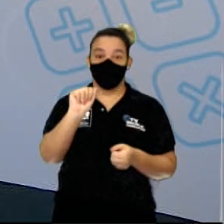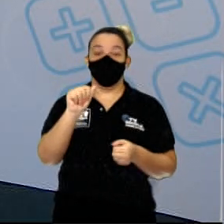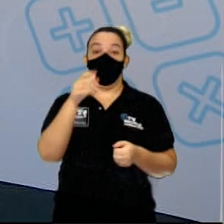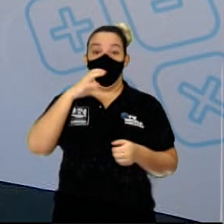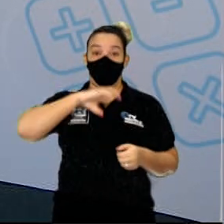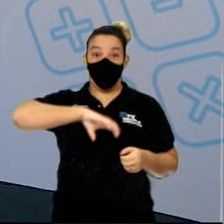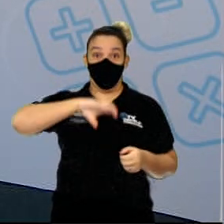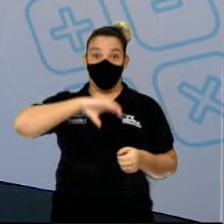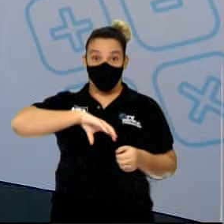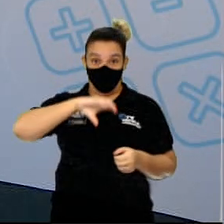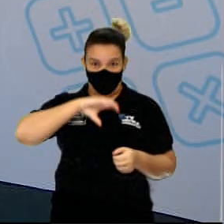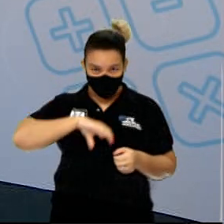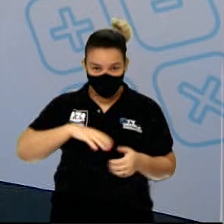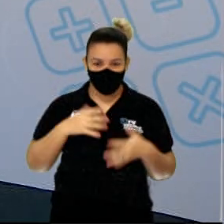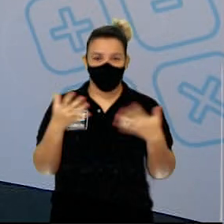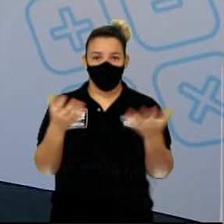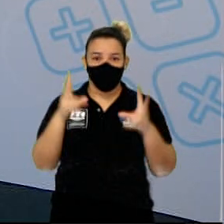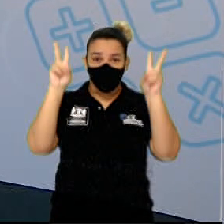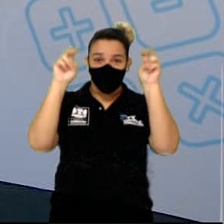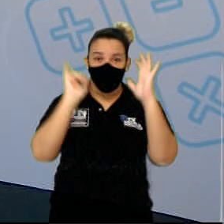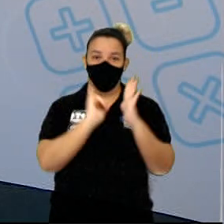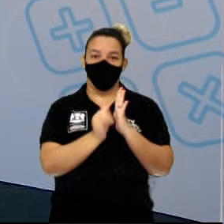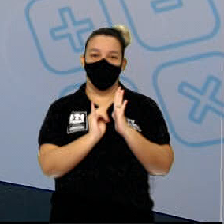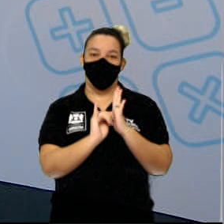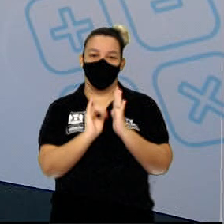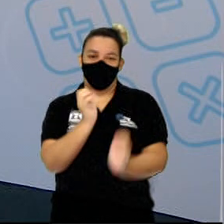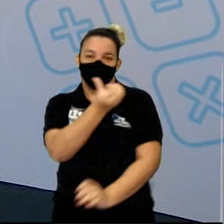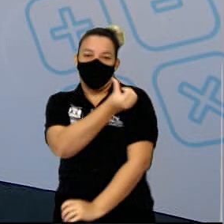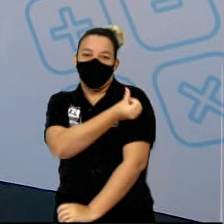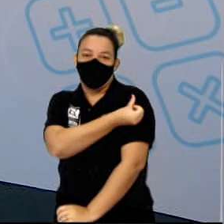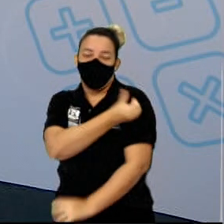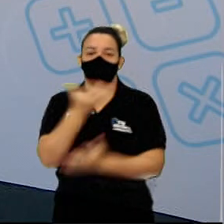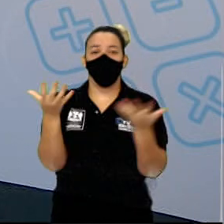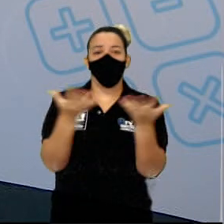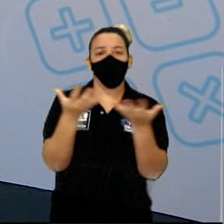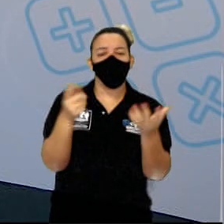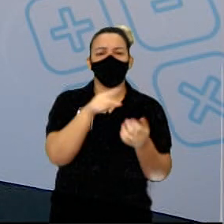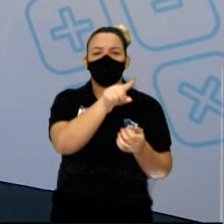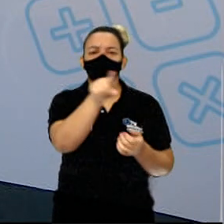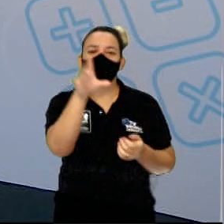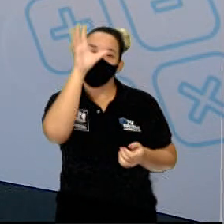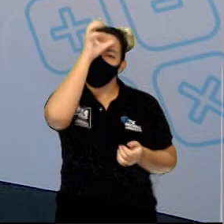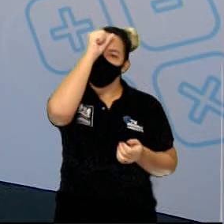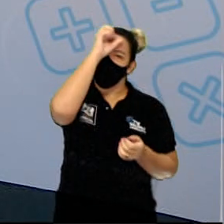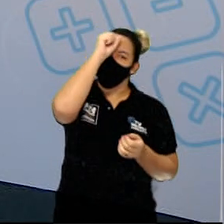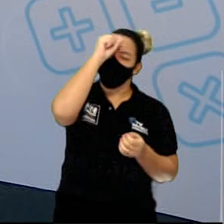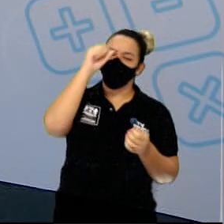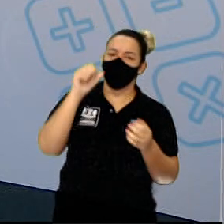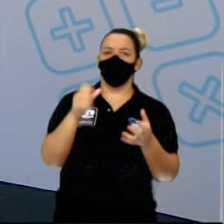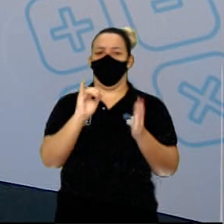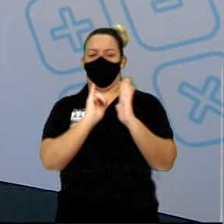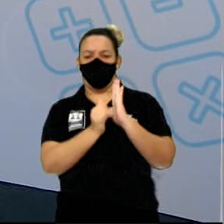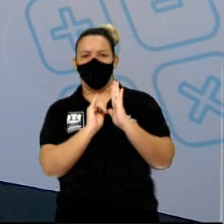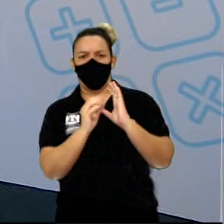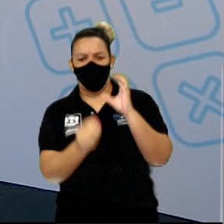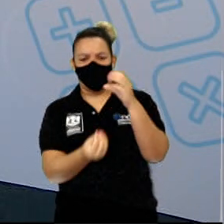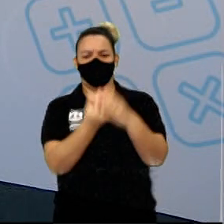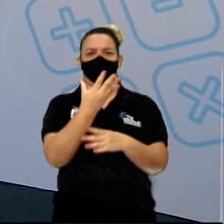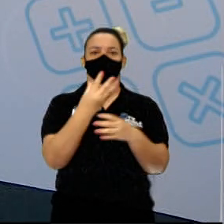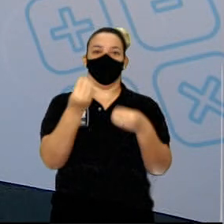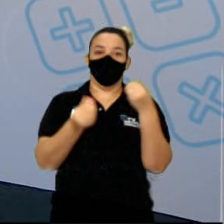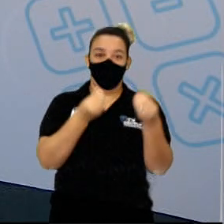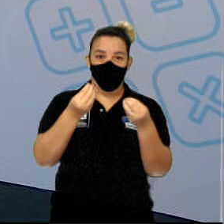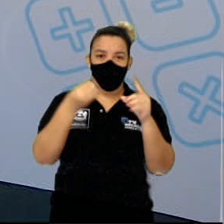sobre fábulas para o 6º ano. Hoje vocês vão aprender um pouco sobre as origens desse gênero e algumas de